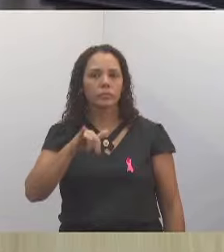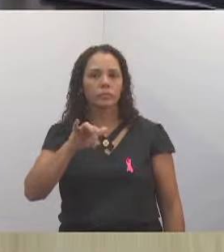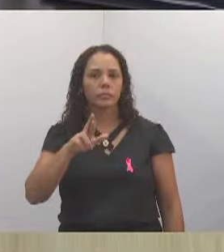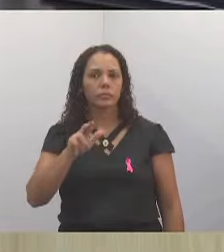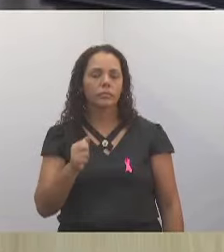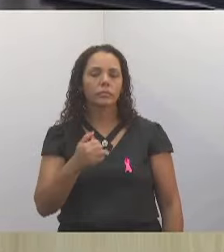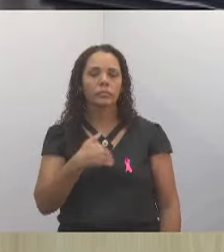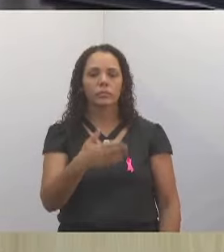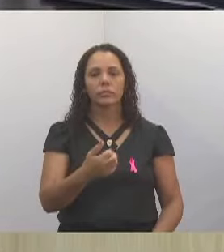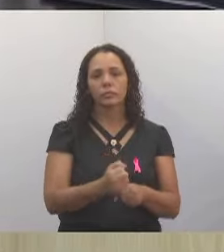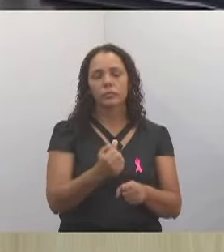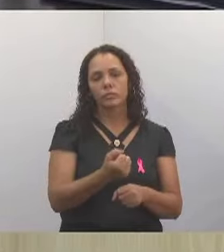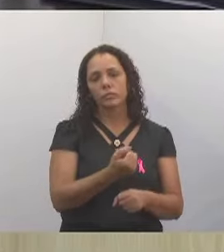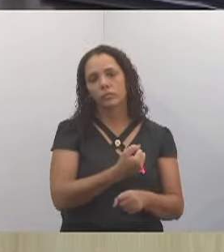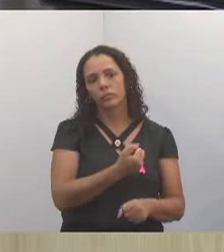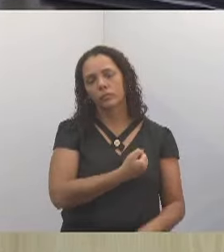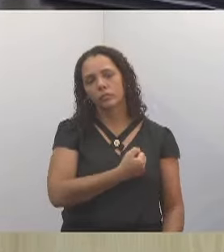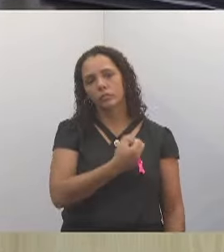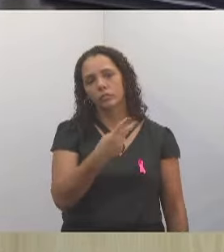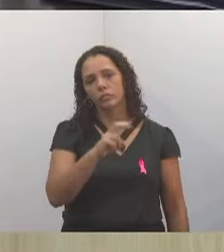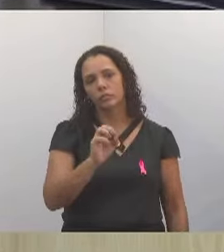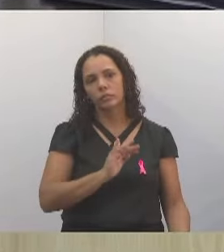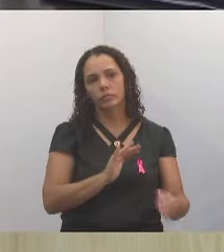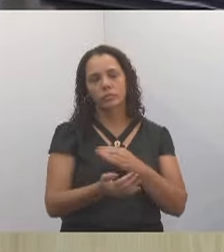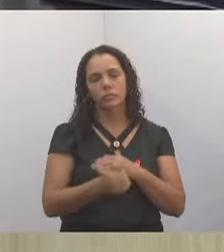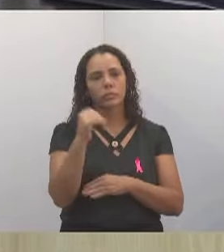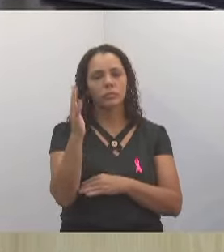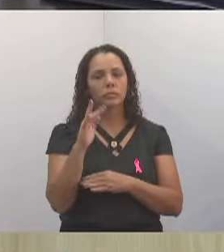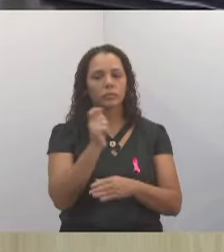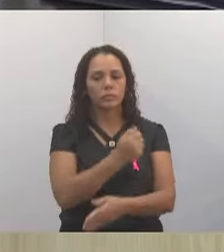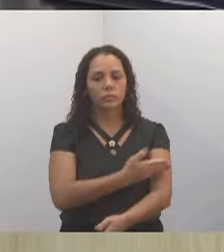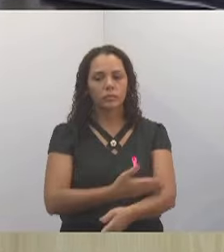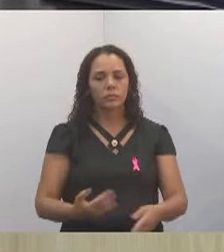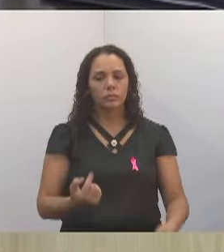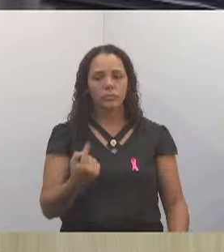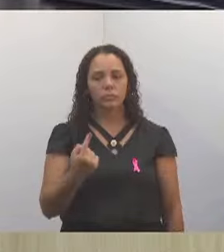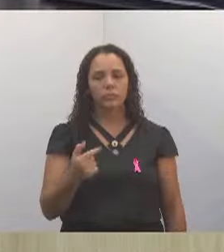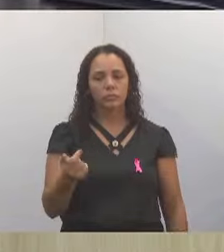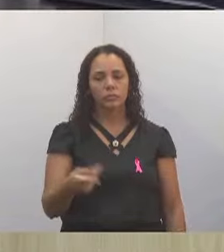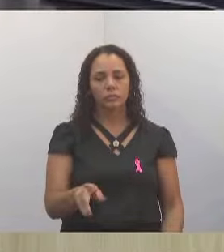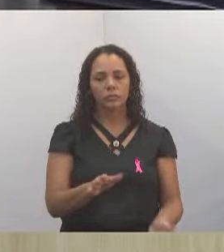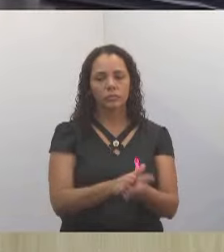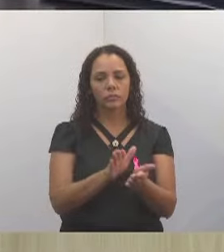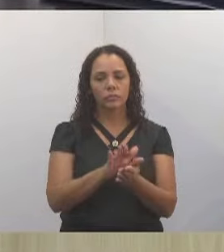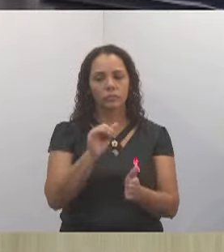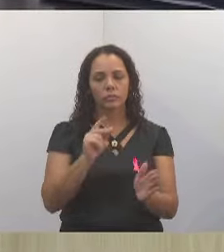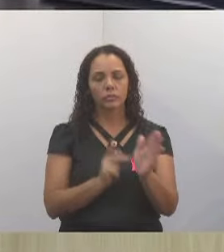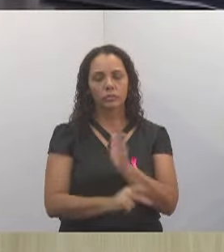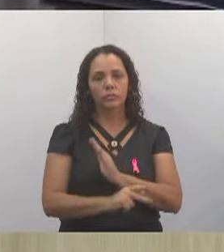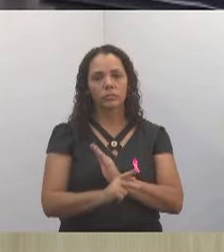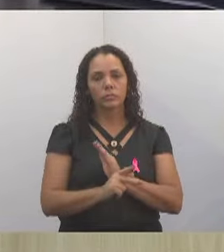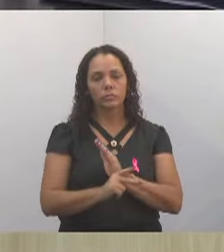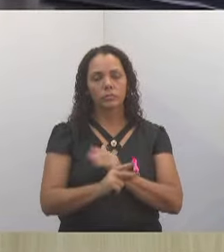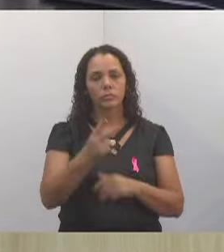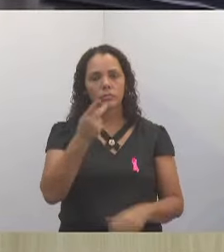1, neste município. Autoria, vereador Paulinho dos Condutores.